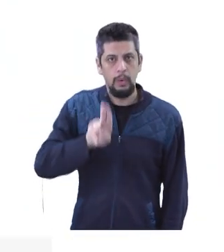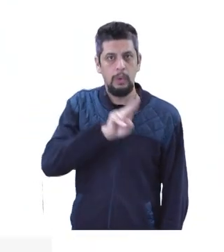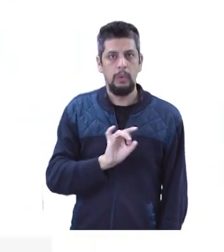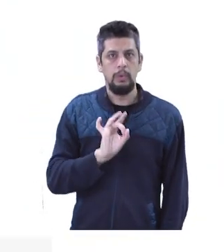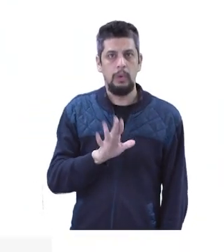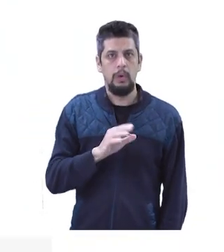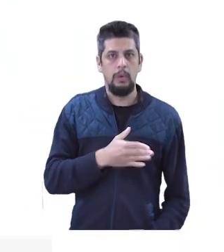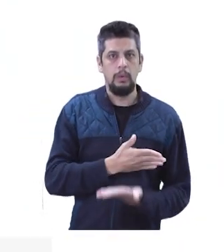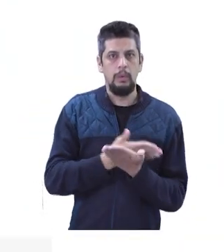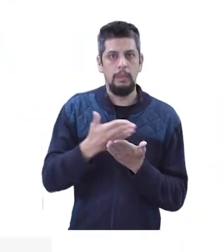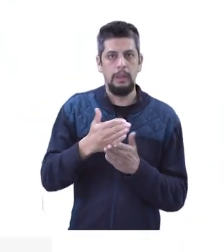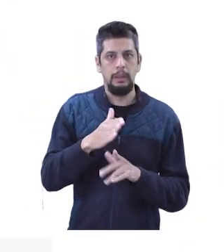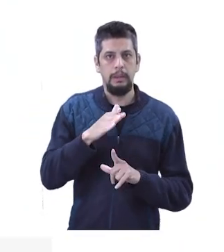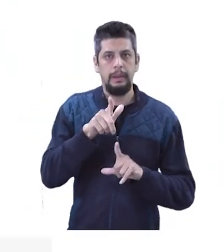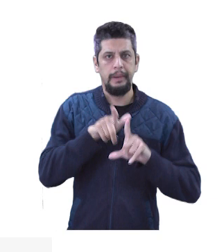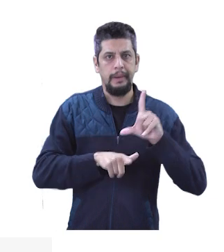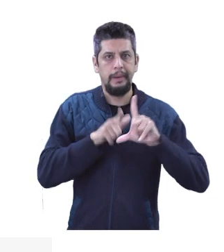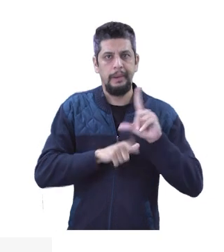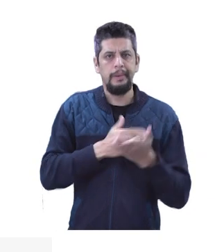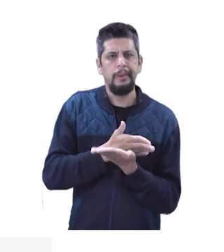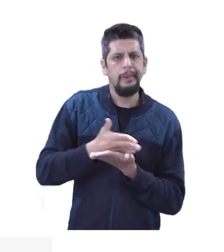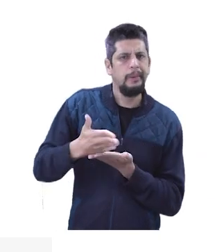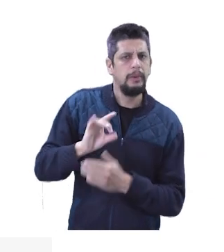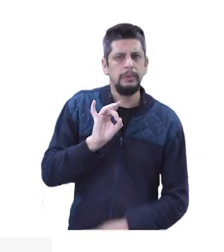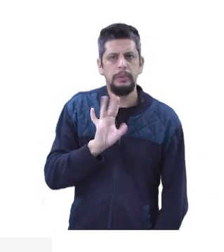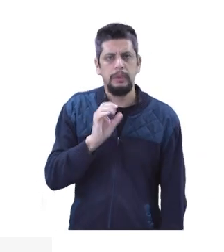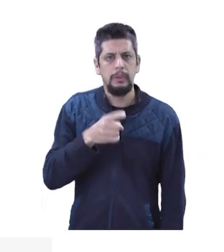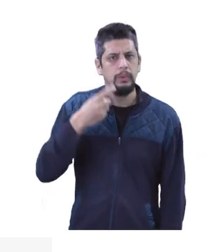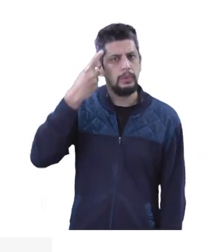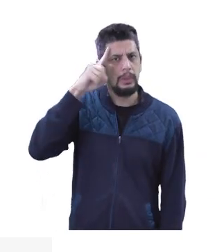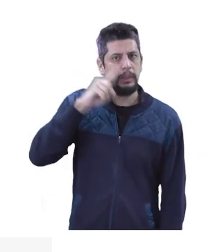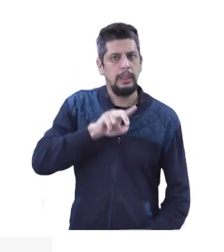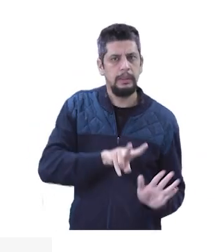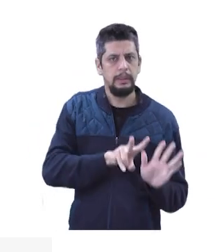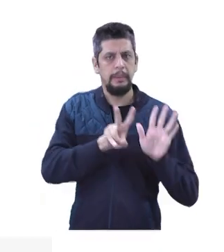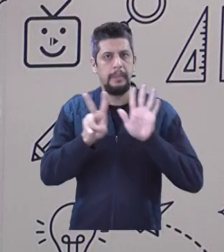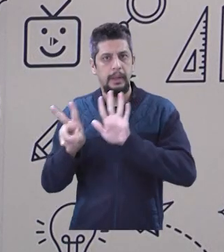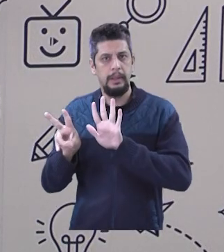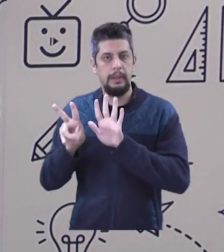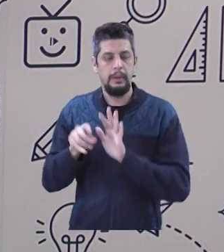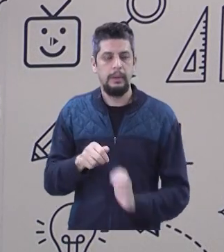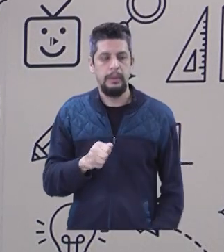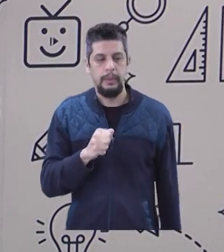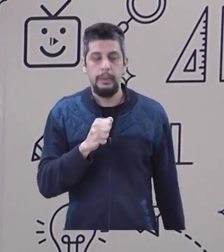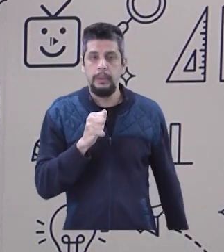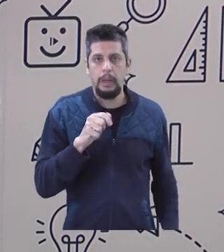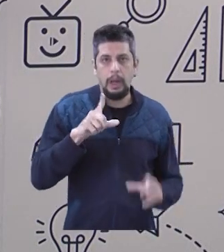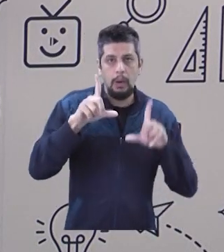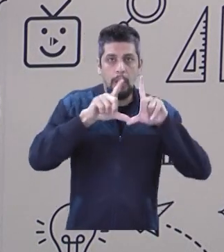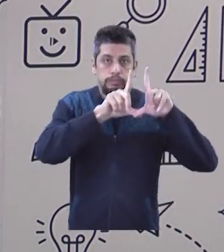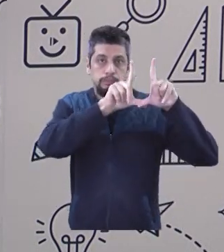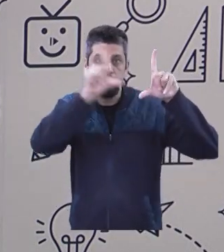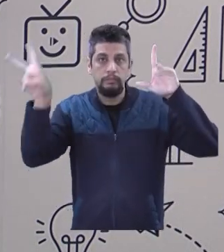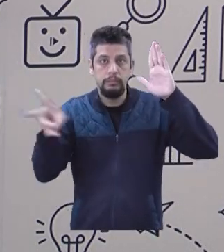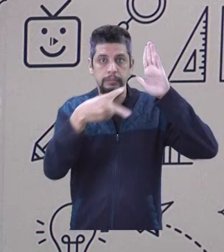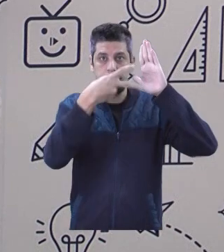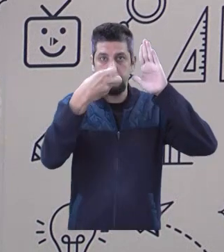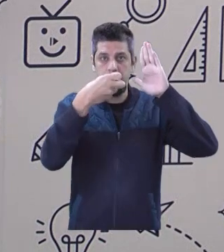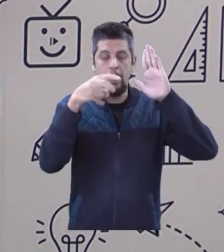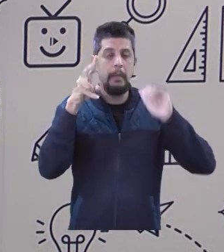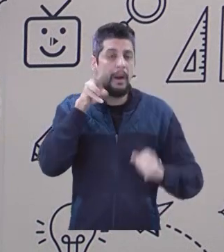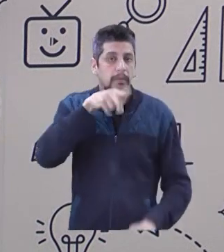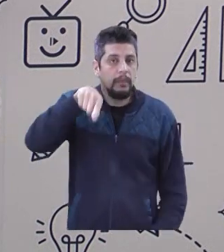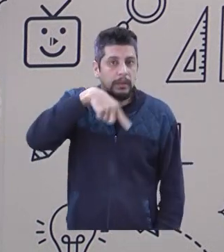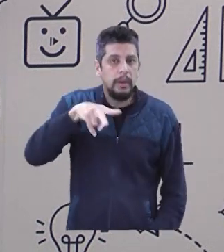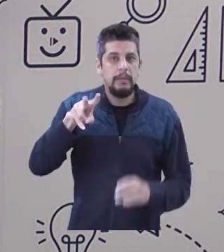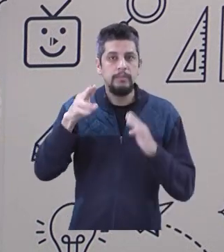calendário, a gente usa, professora Mirta, somente a inicial. Eu ia perguntar isso para você, professora. Né, do dia da semana. Então, deixei ele menorzinho